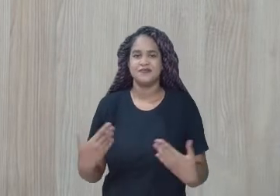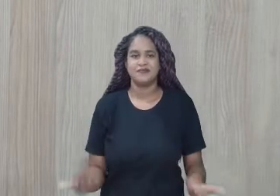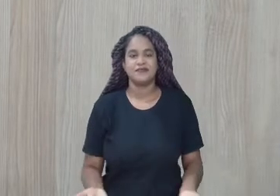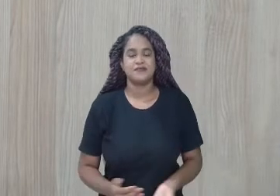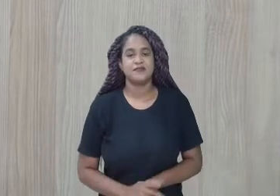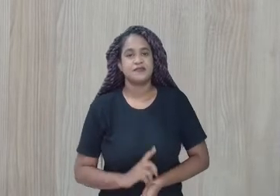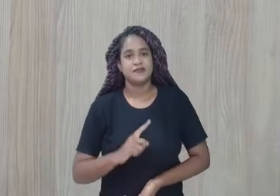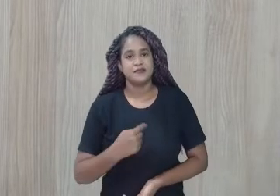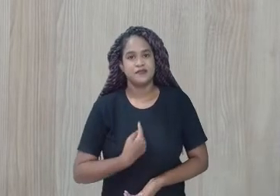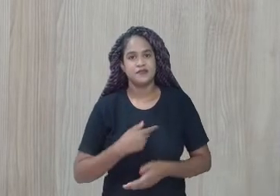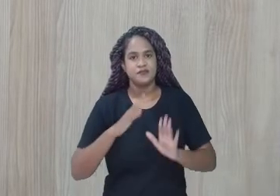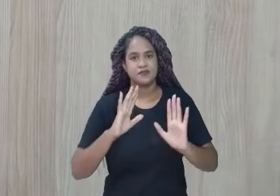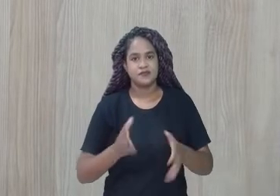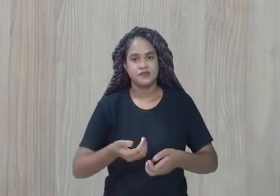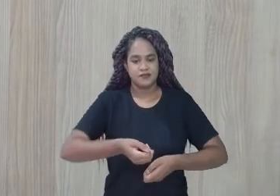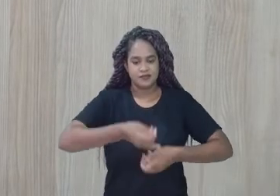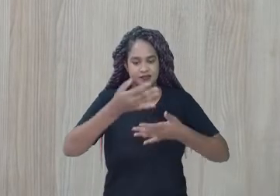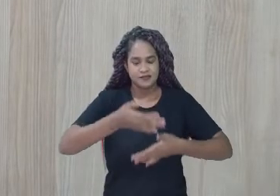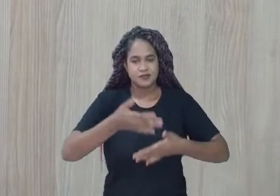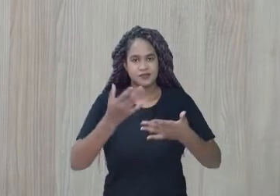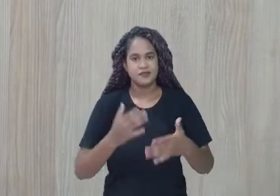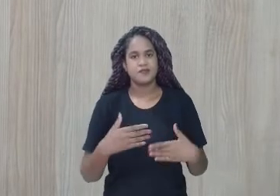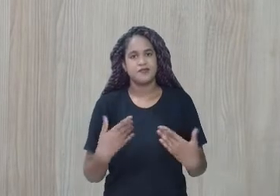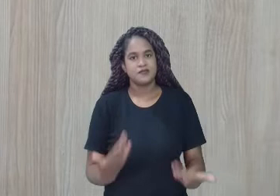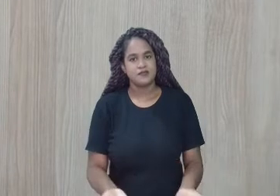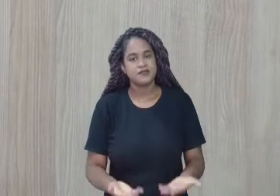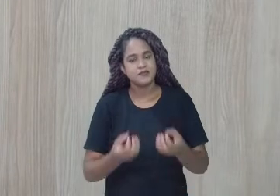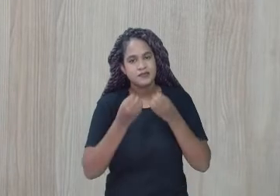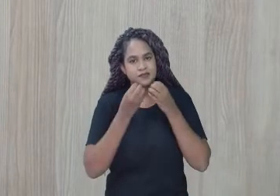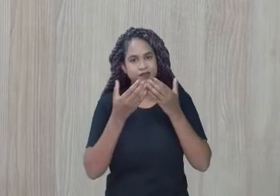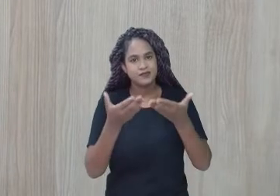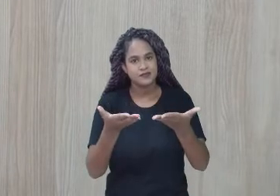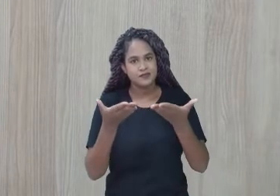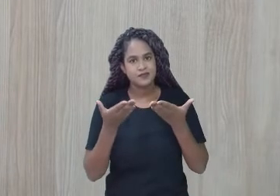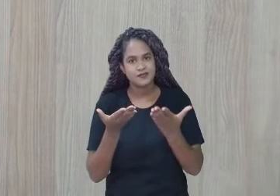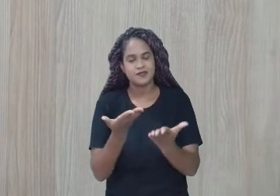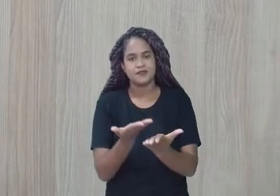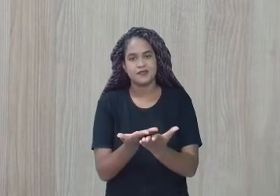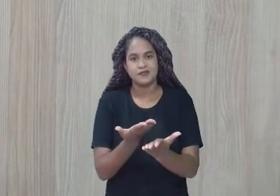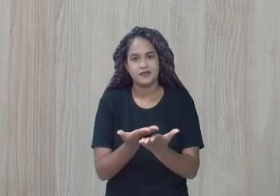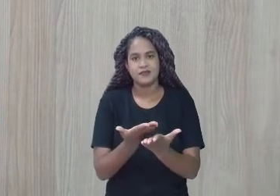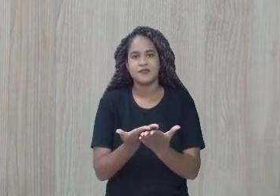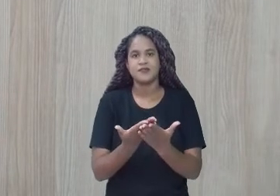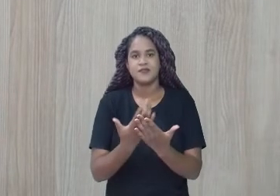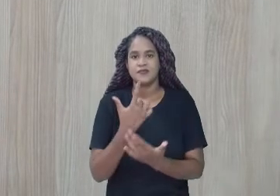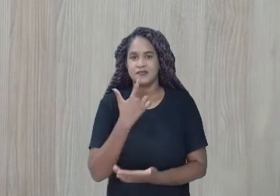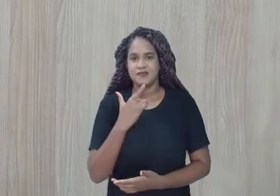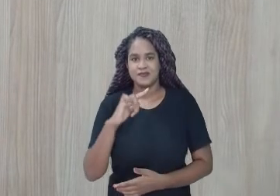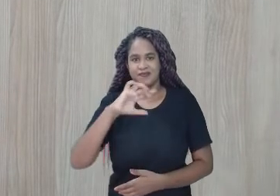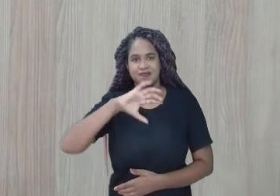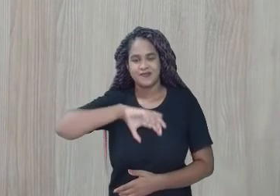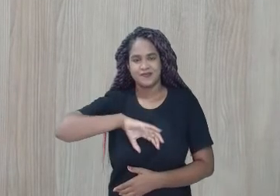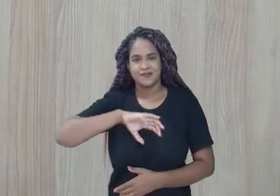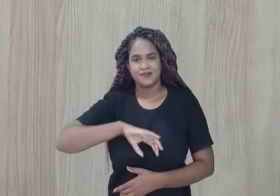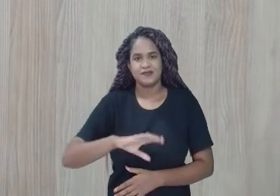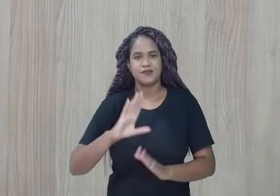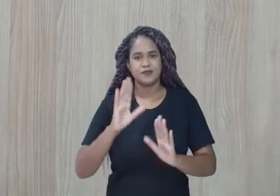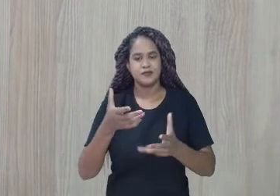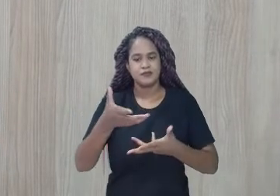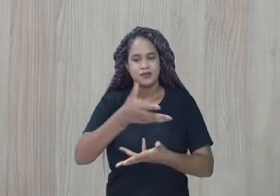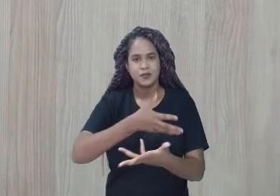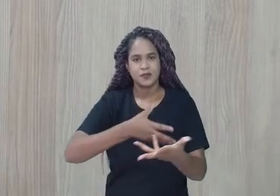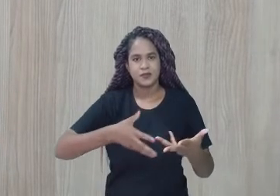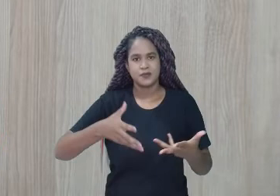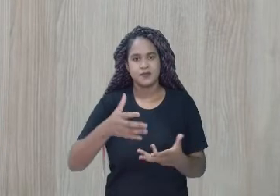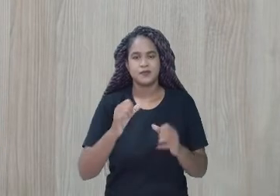no chat. Sejam bem-vindos à aula de língua portuguesa. E aí interage aqui conosco, falando